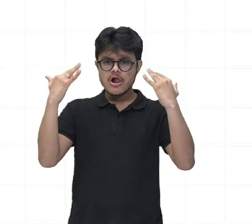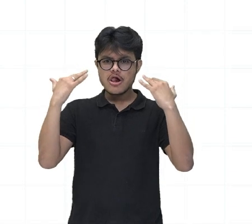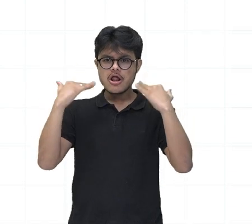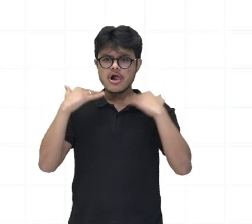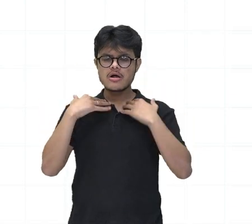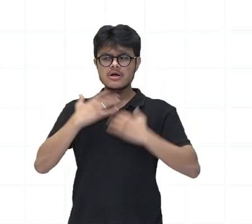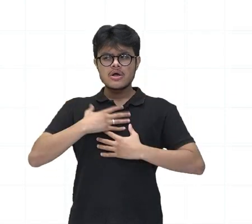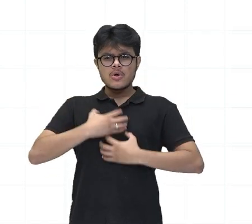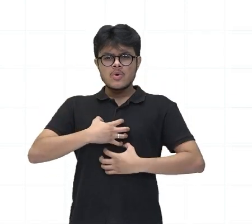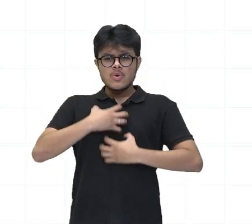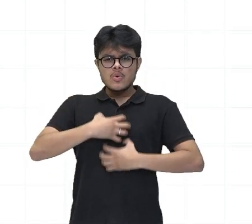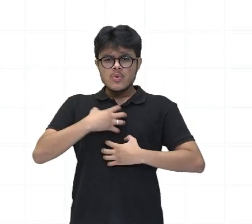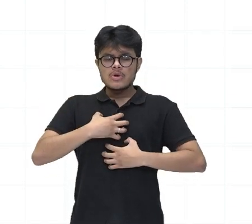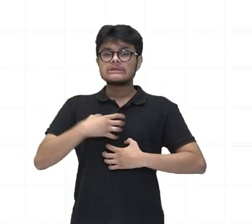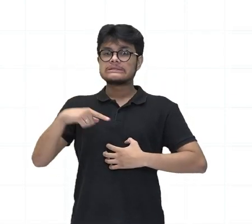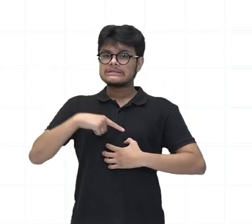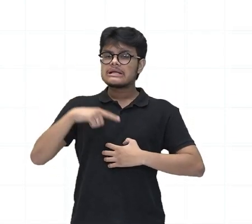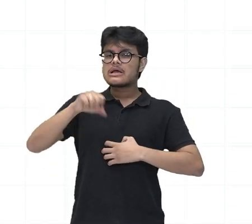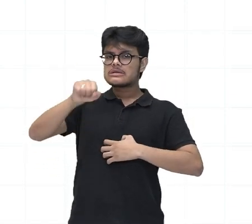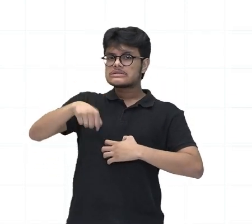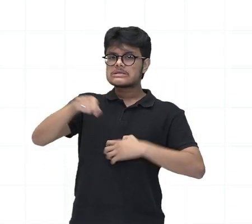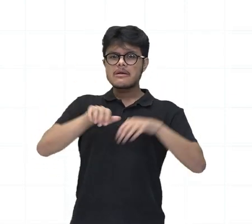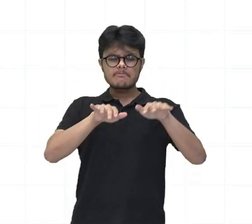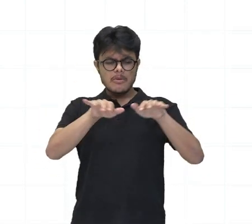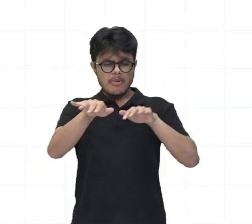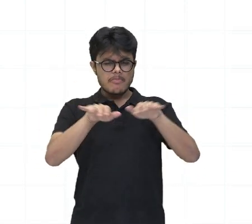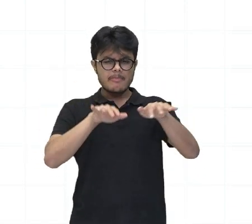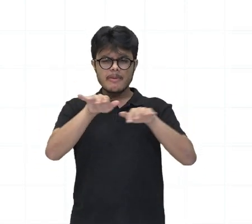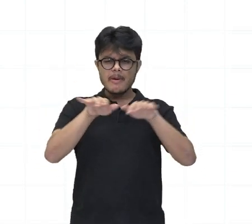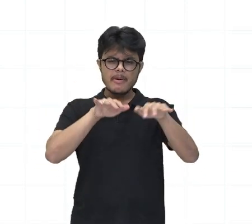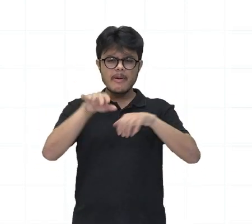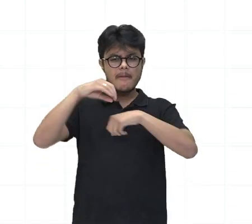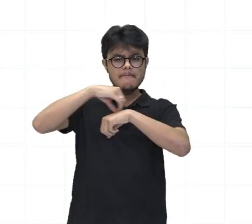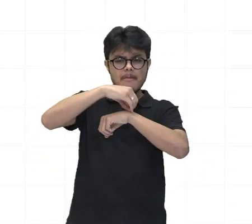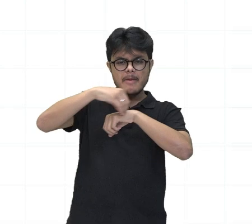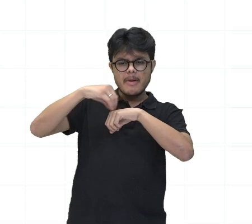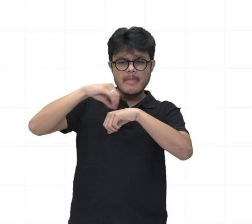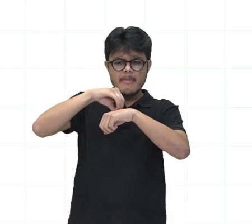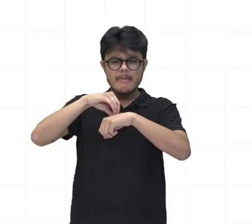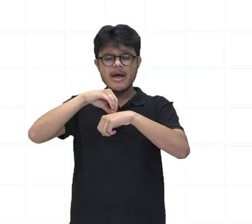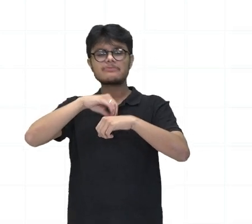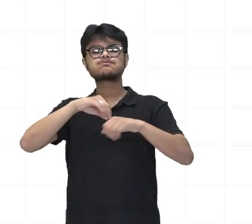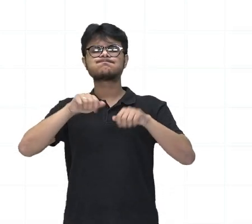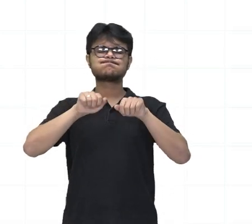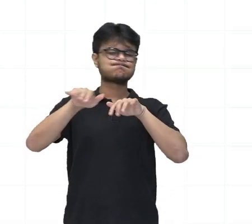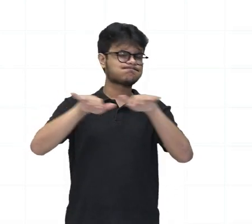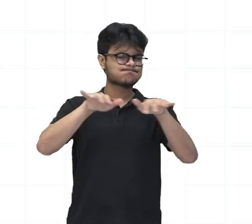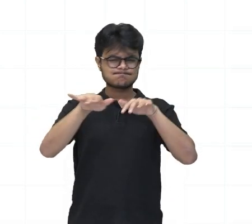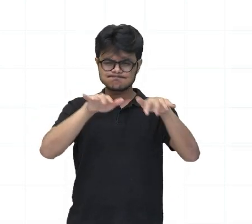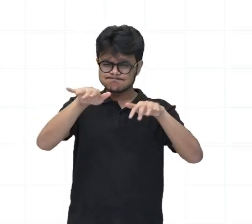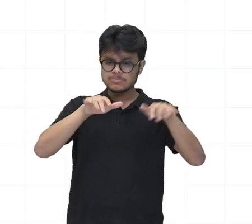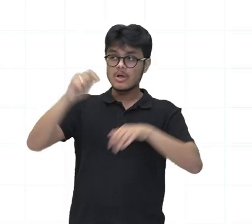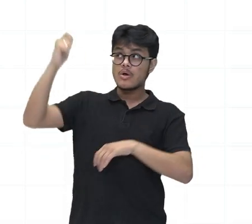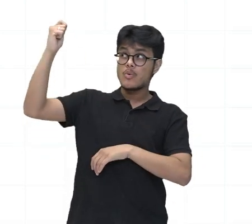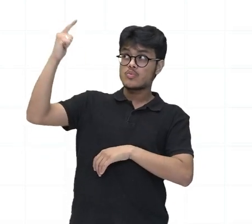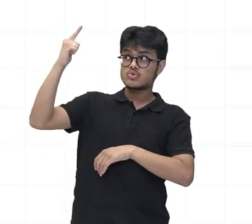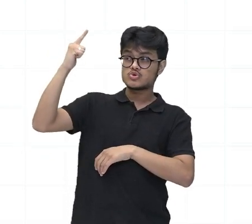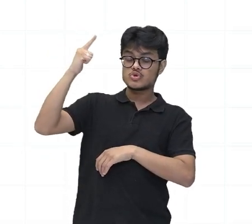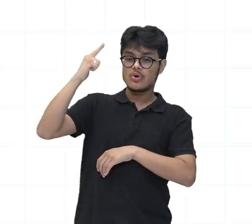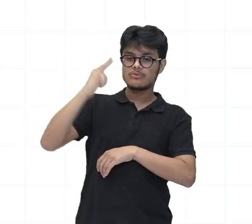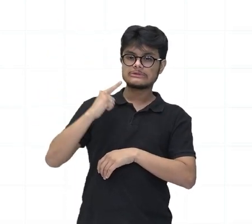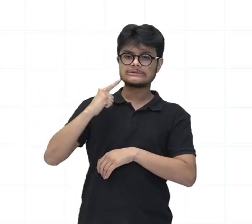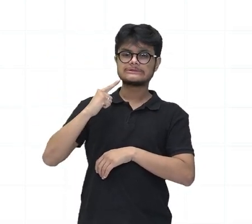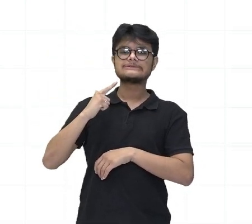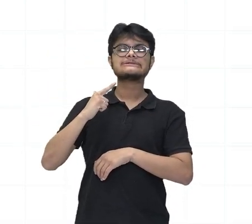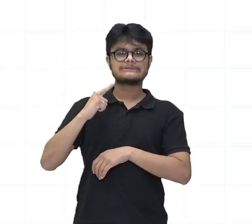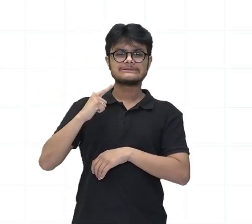movimento. Existem moléculas que estão sendo agitadas pela radiação solar. Aquele sol lá